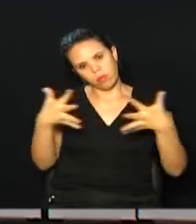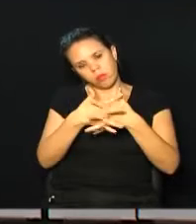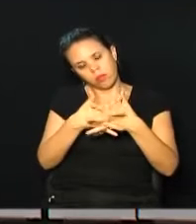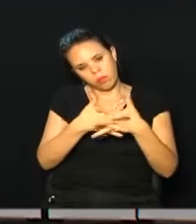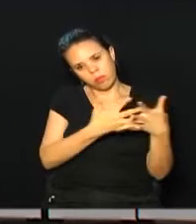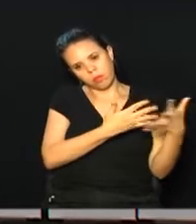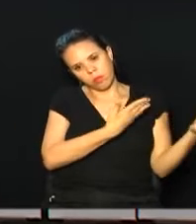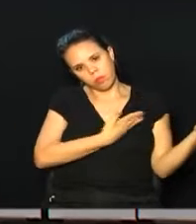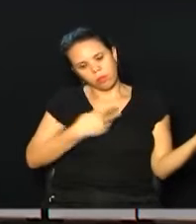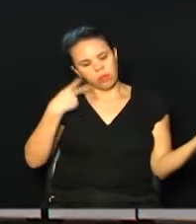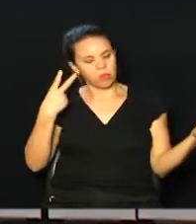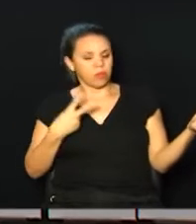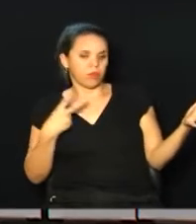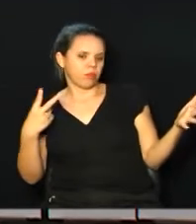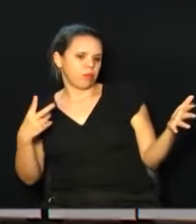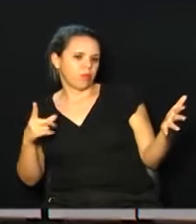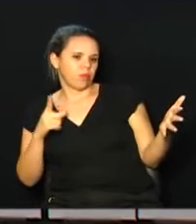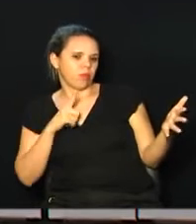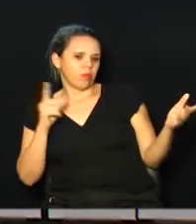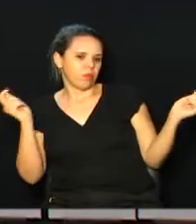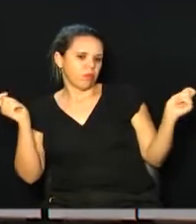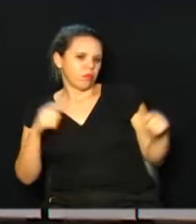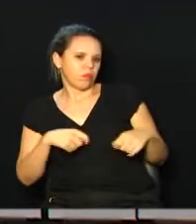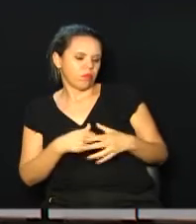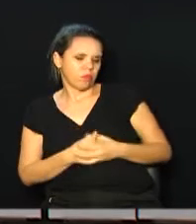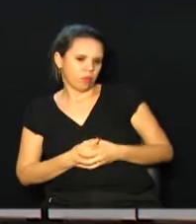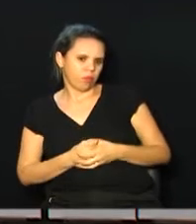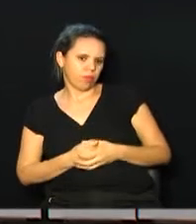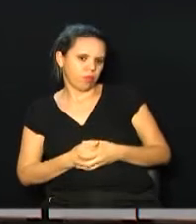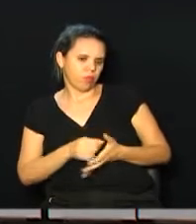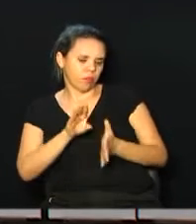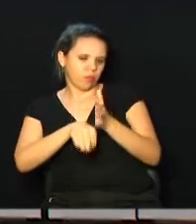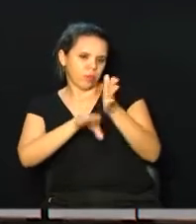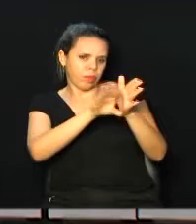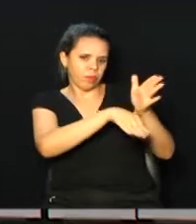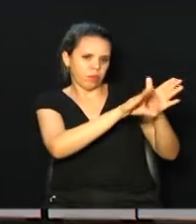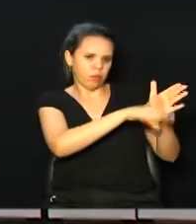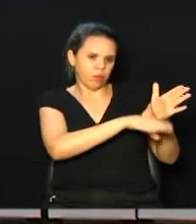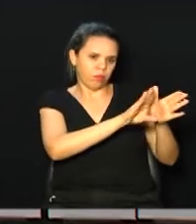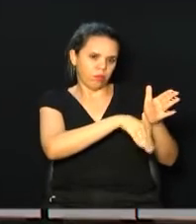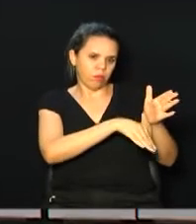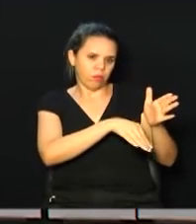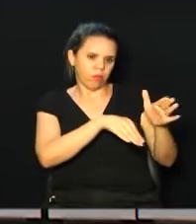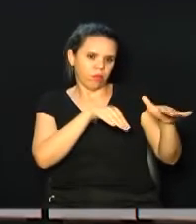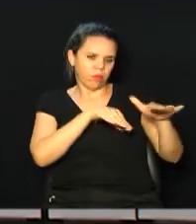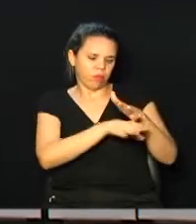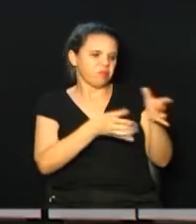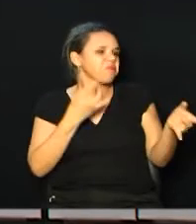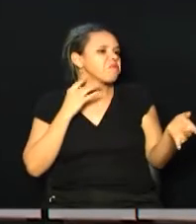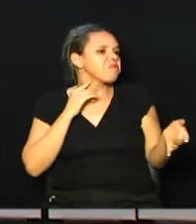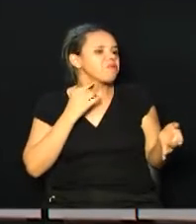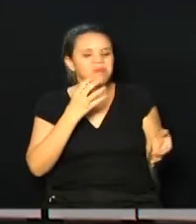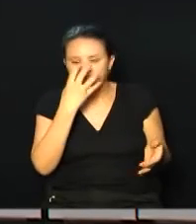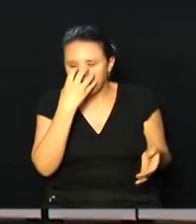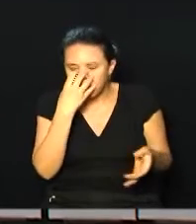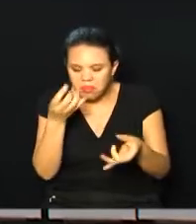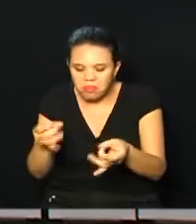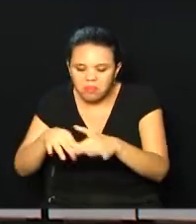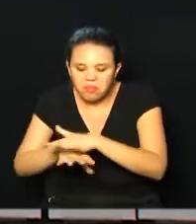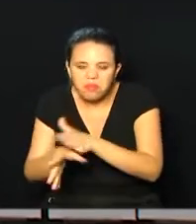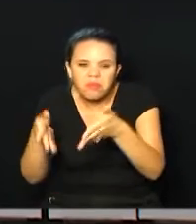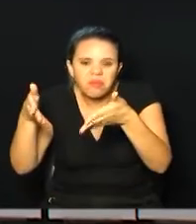poderes, acha que o vereador tem essa potencialidade de retirar, até de enterrar cachorro. Já me chamaram, meu